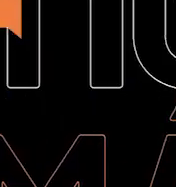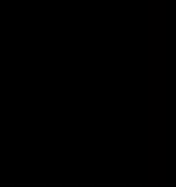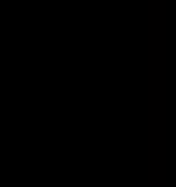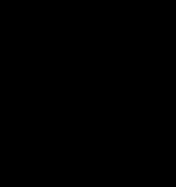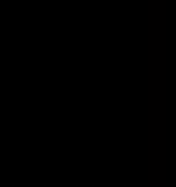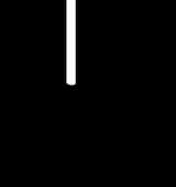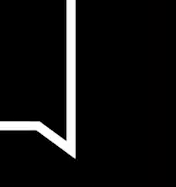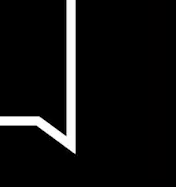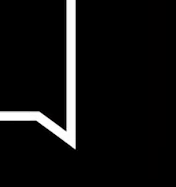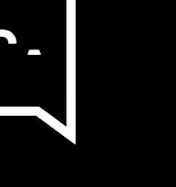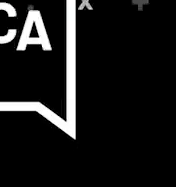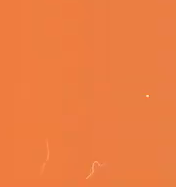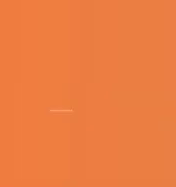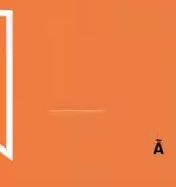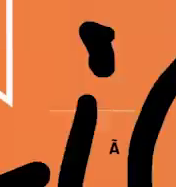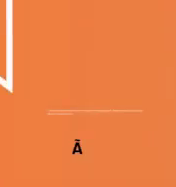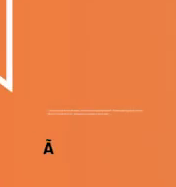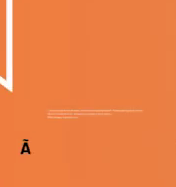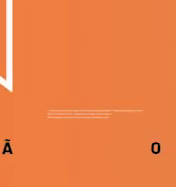aí